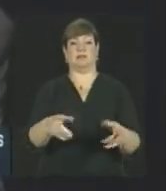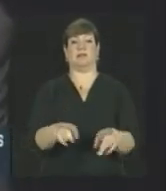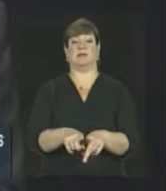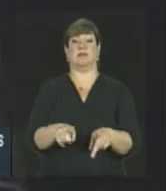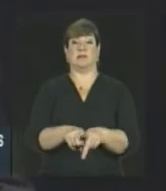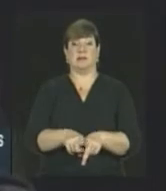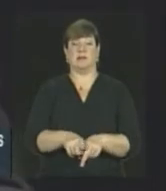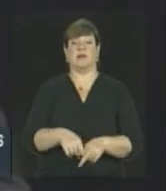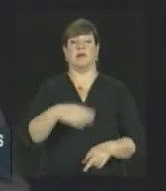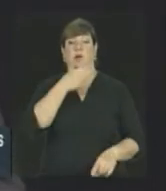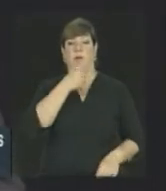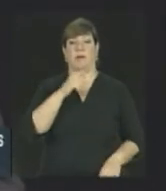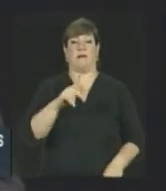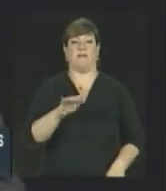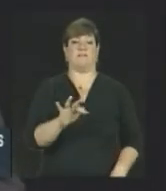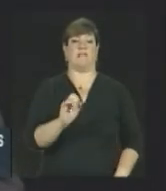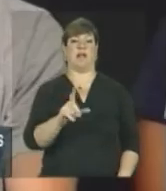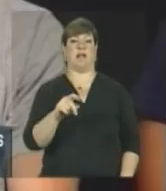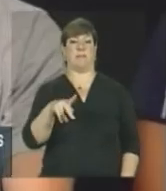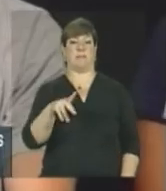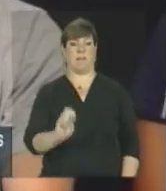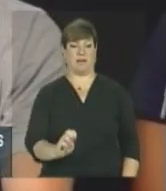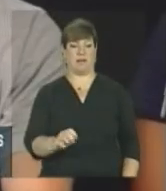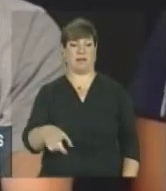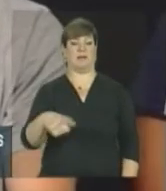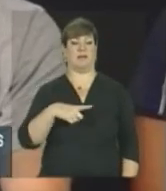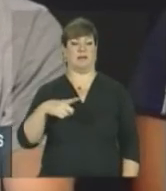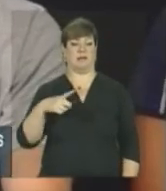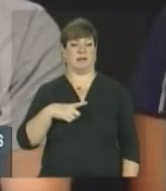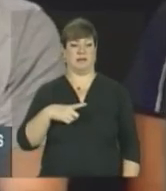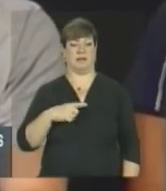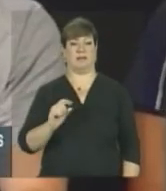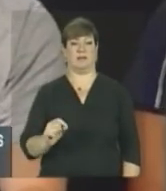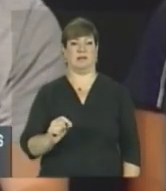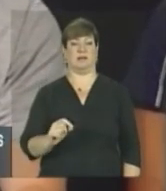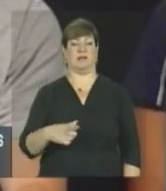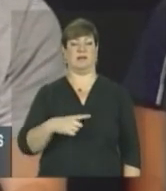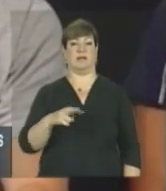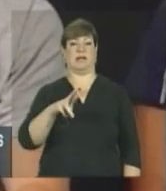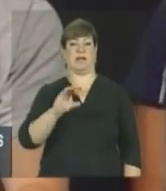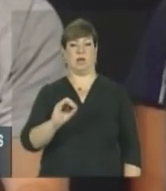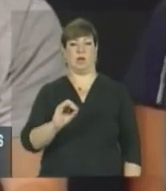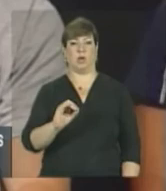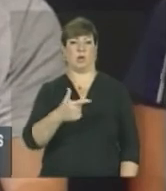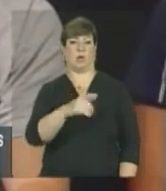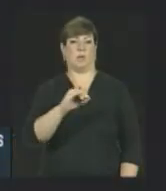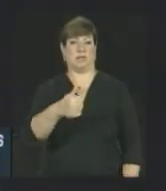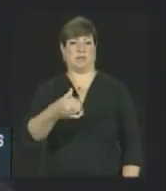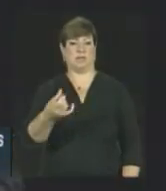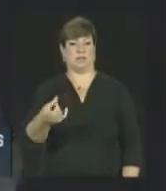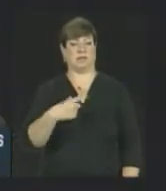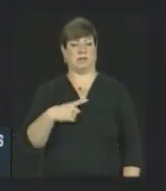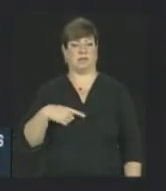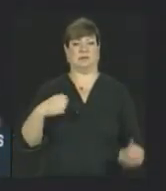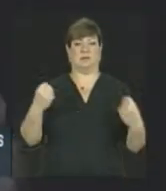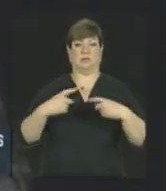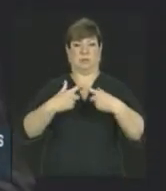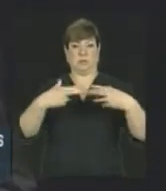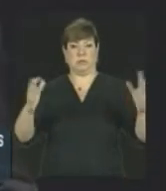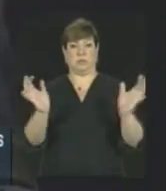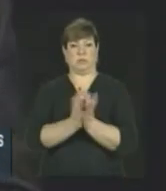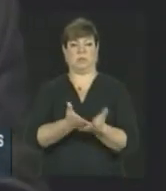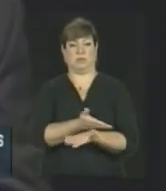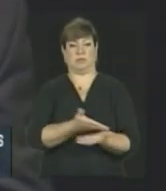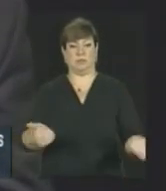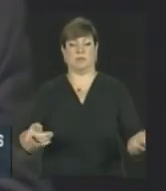Vu, promessa do tiro esportivo para os Jogos Rio 2016. Nosso presidente do Conselho aqui